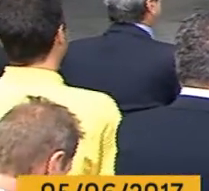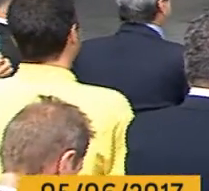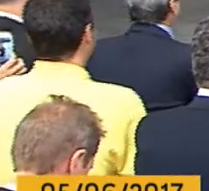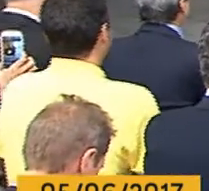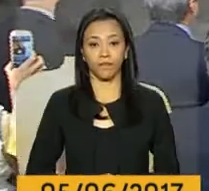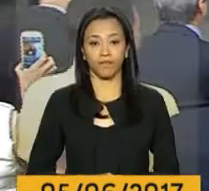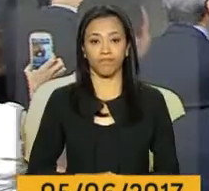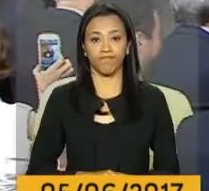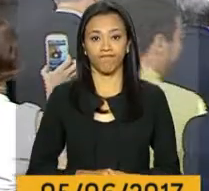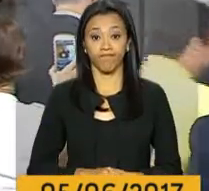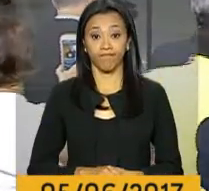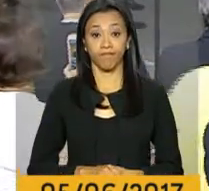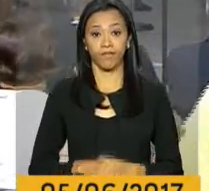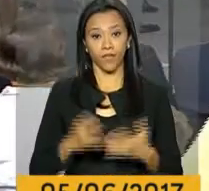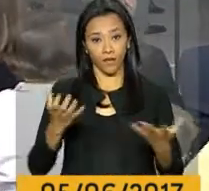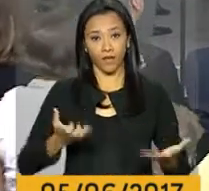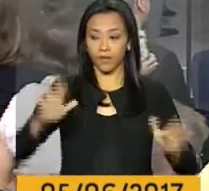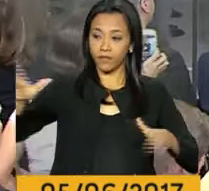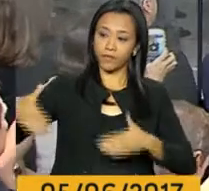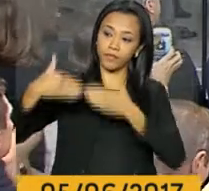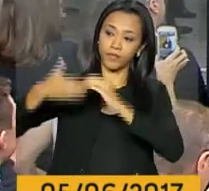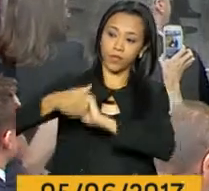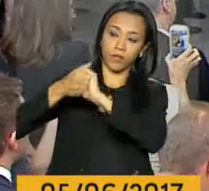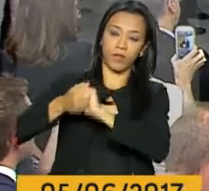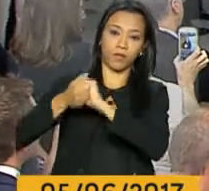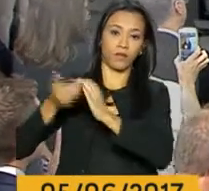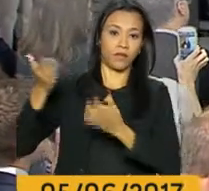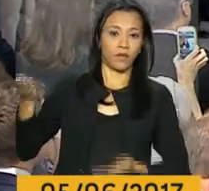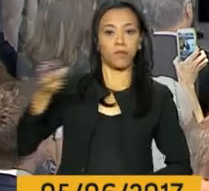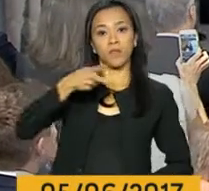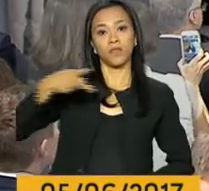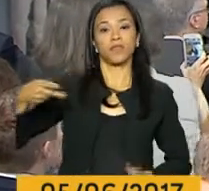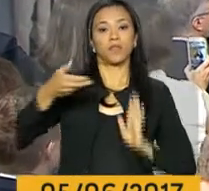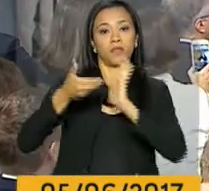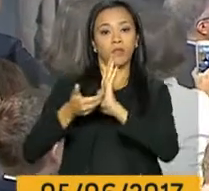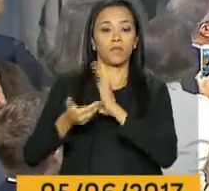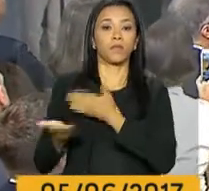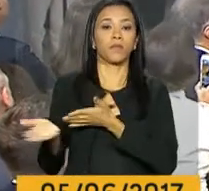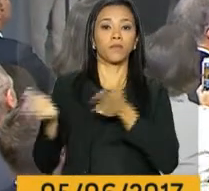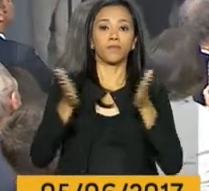complementar rodrigo maia presidente da câmara dos deputados